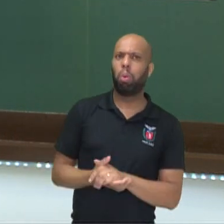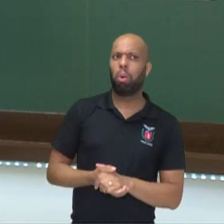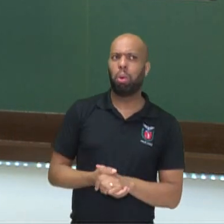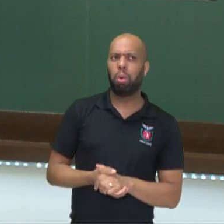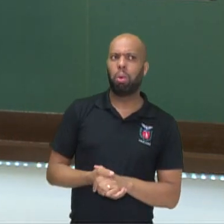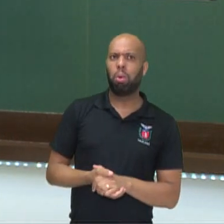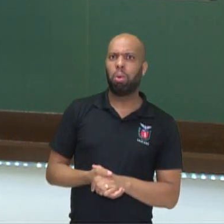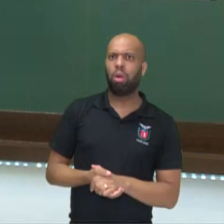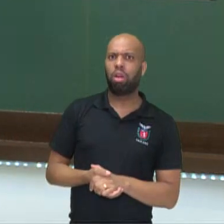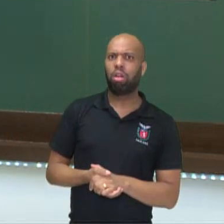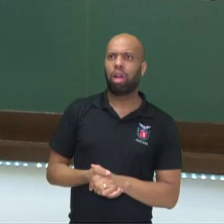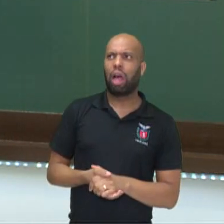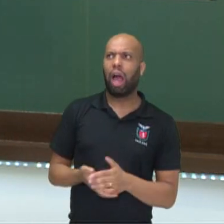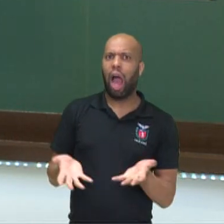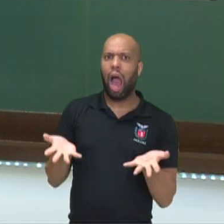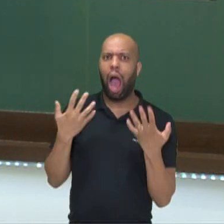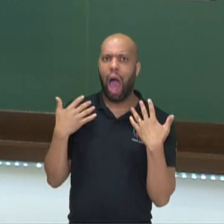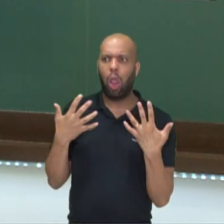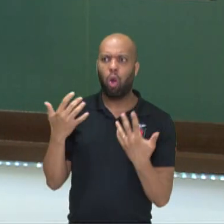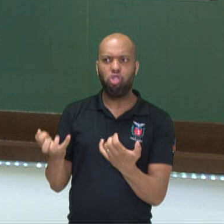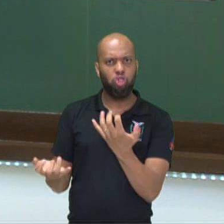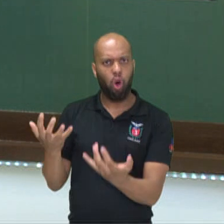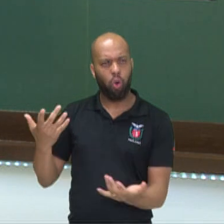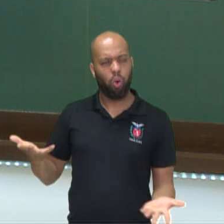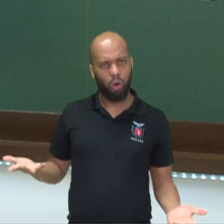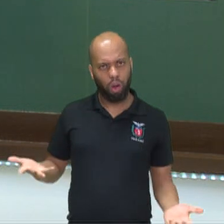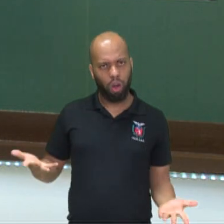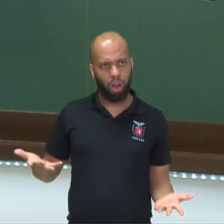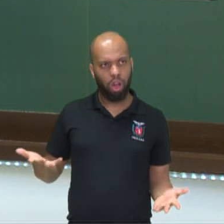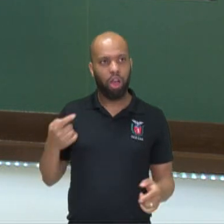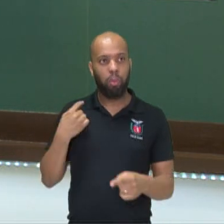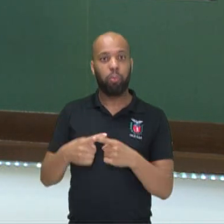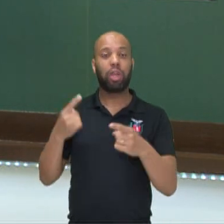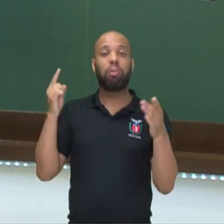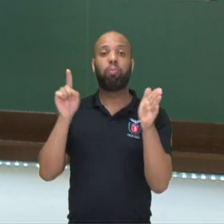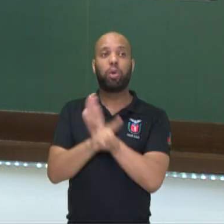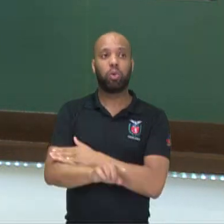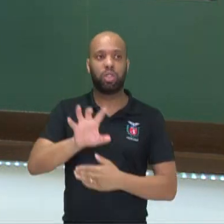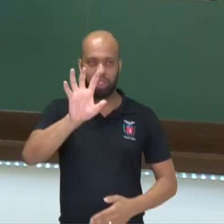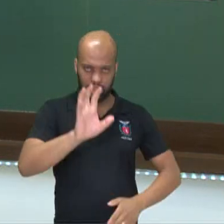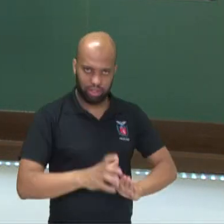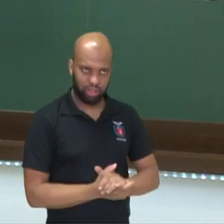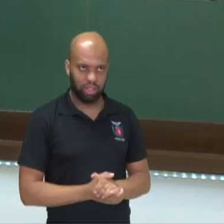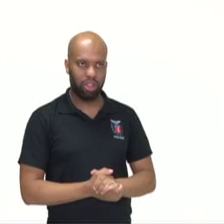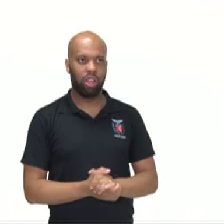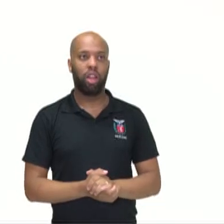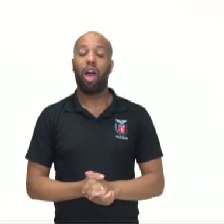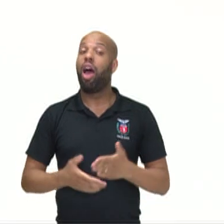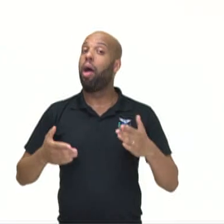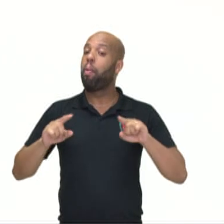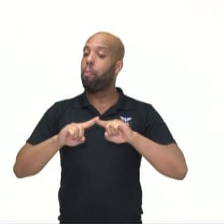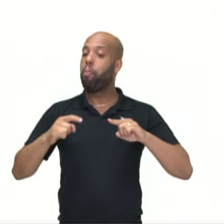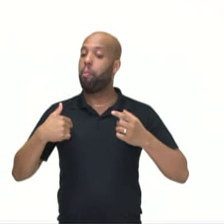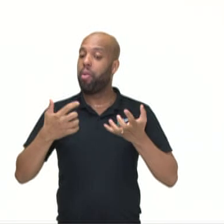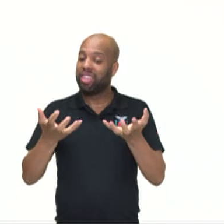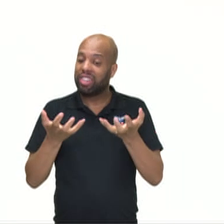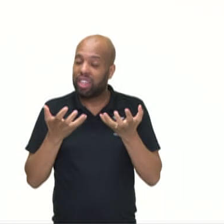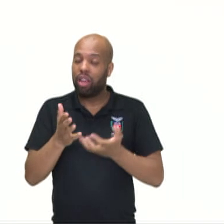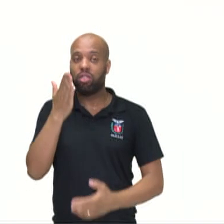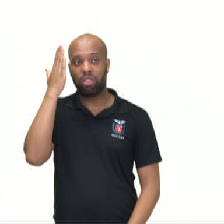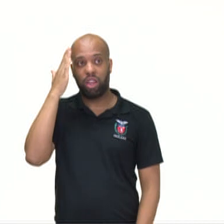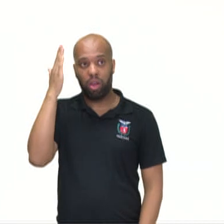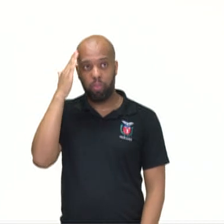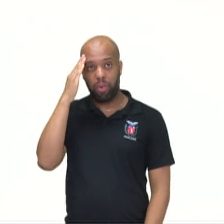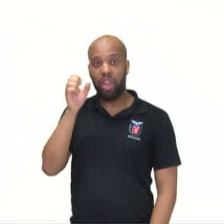nossa, eles estão torrando nessa temperatura. Será? A minha pergunta é justamente essa. Qual seria a temperatura se